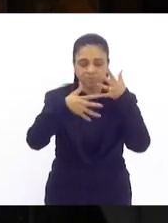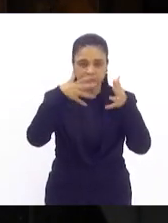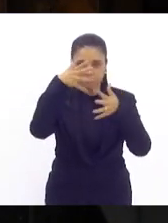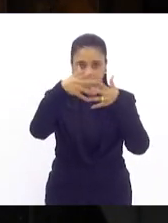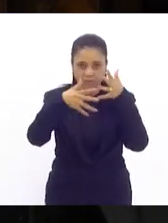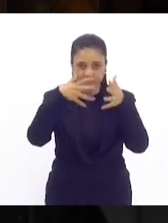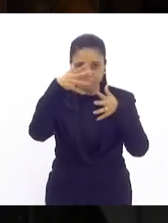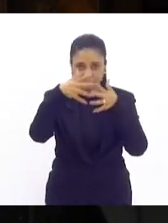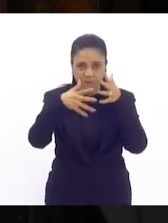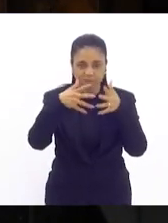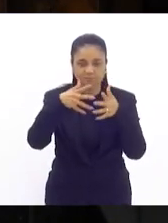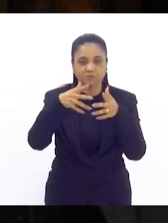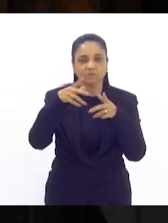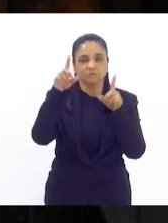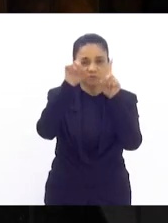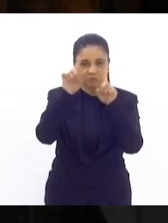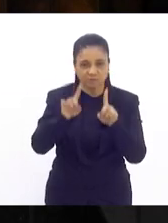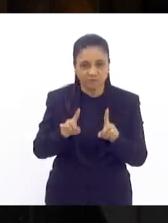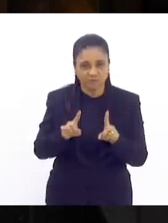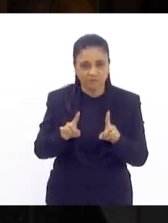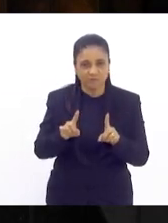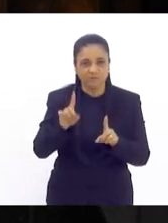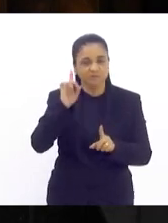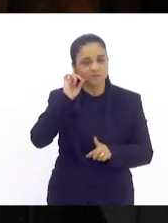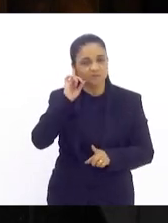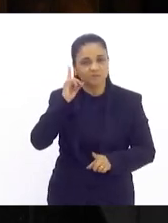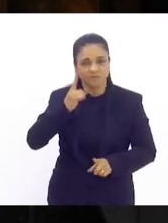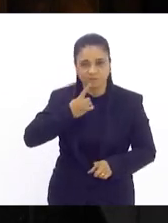aos deficientes auditivos